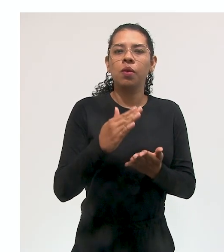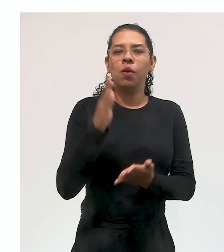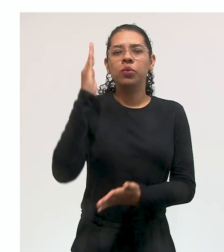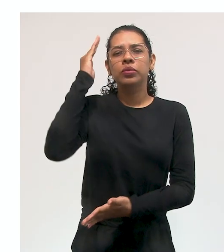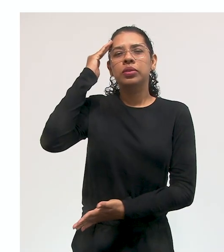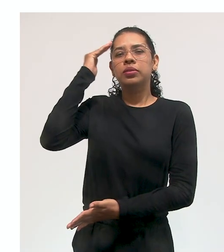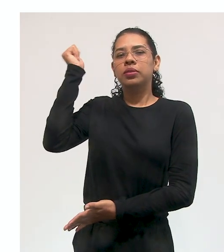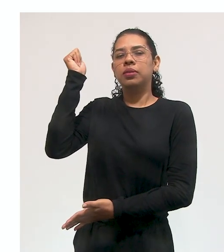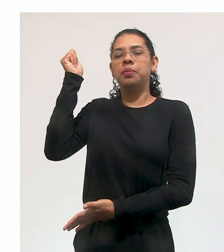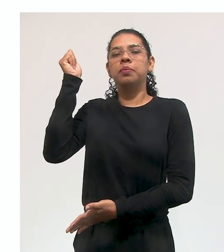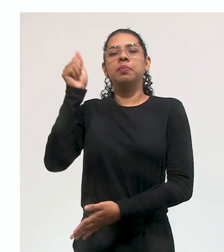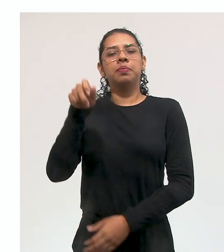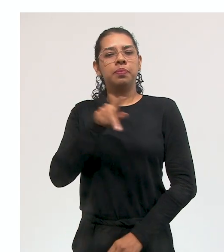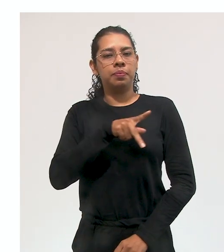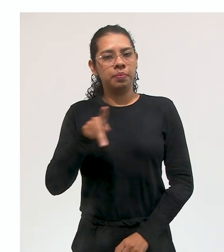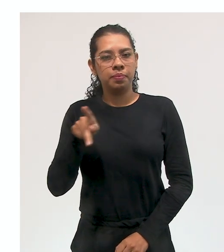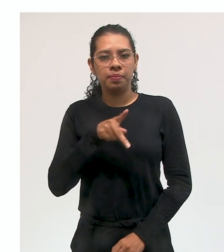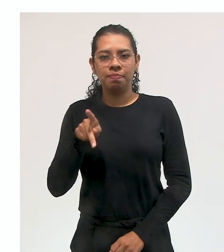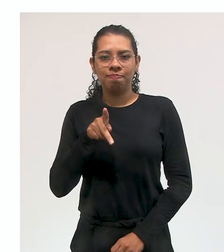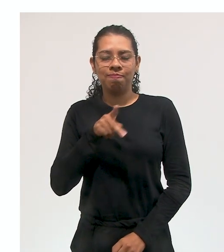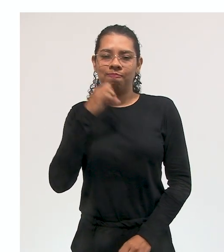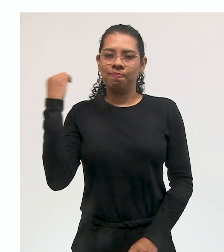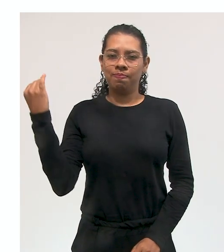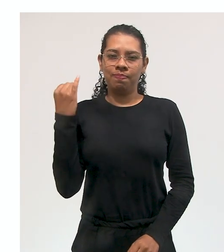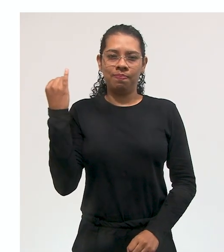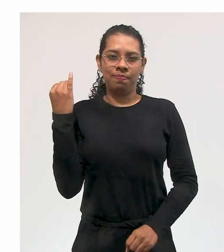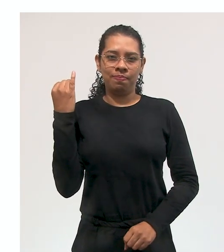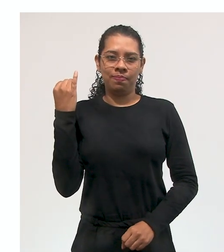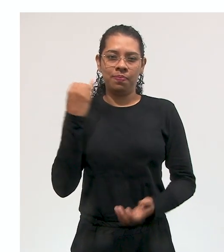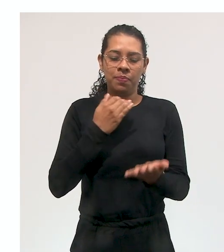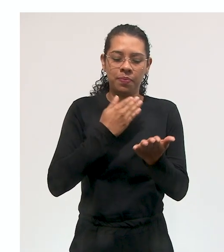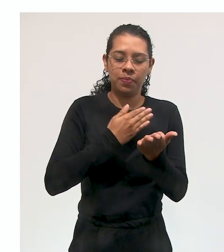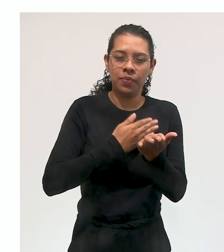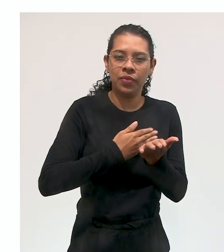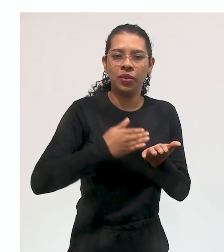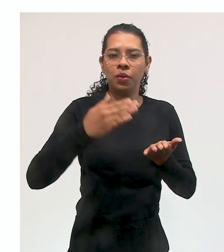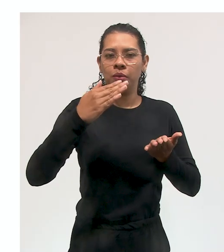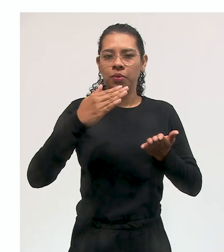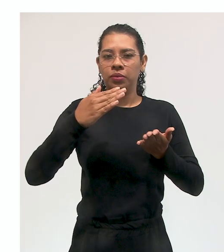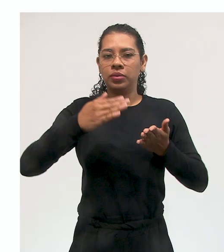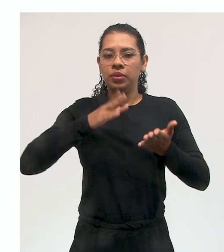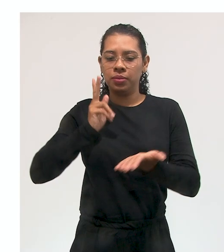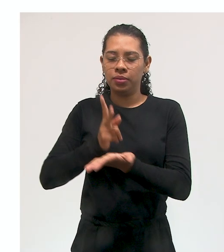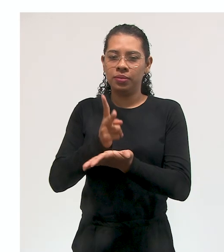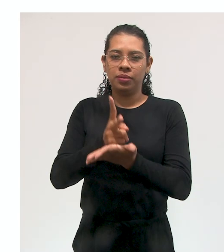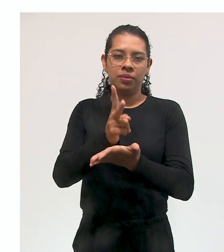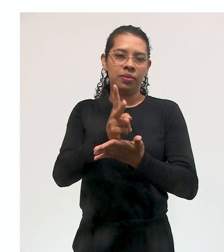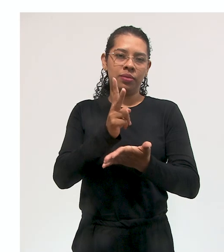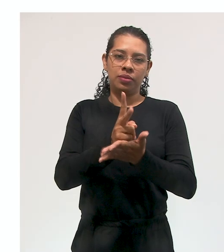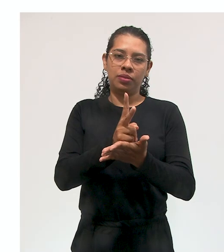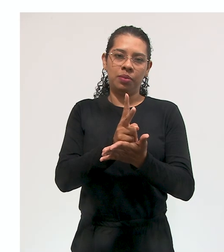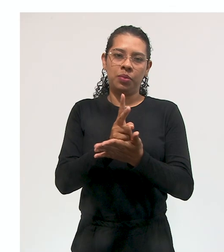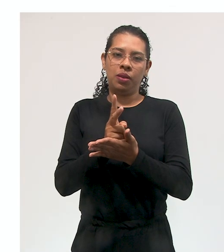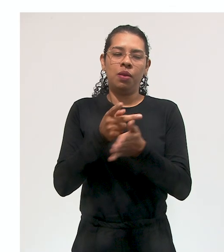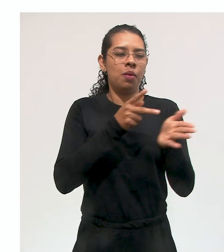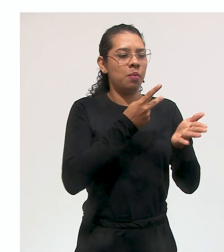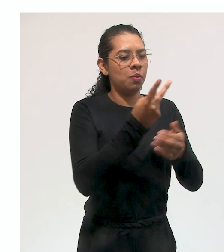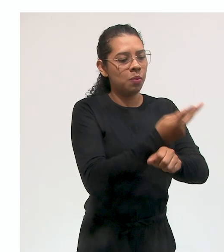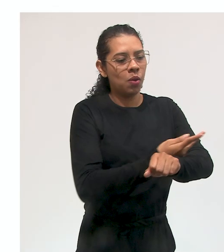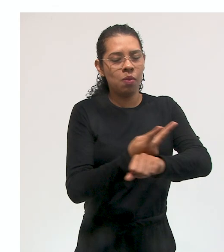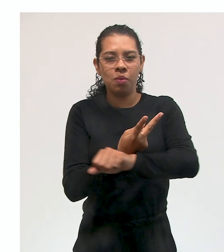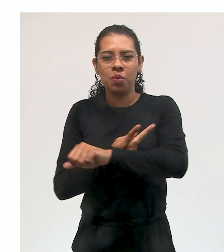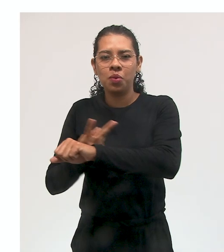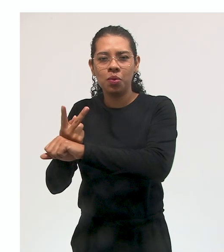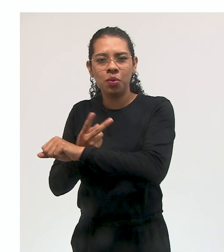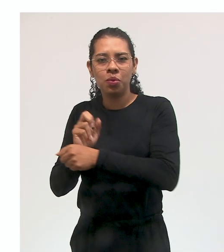pessoal, continuando. O saber docente é referência fundamental para a formação continuada. Ou seja, como eu falei para vocês, o saber docente é você